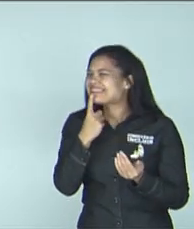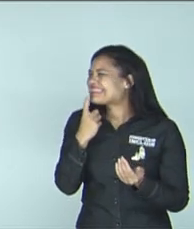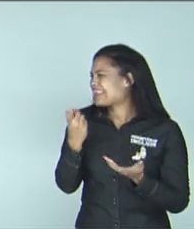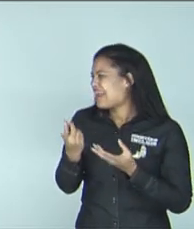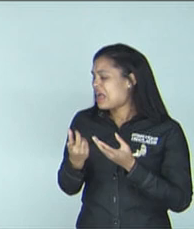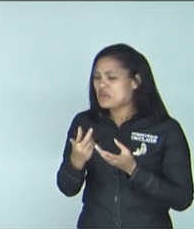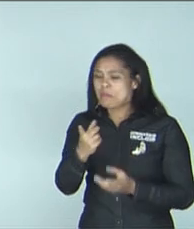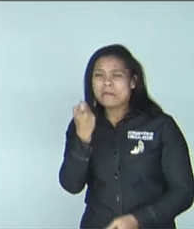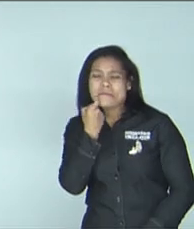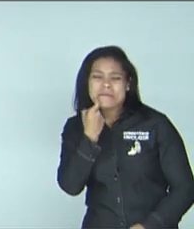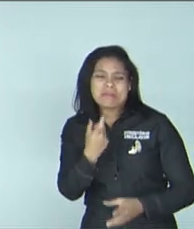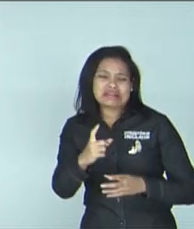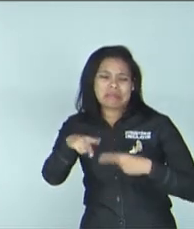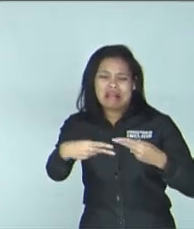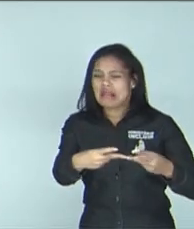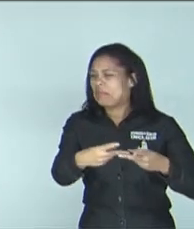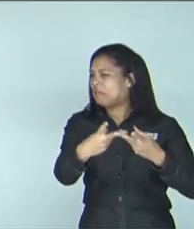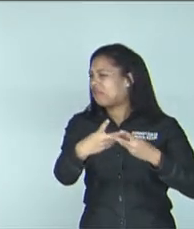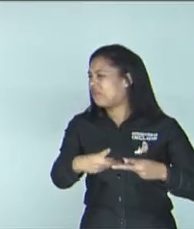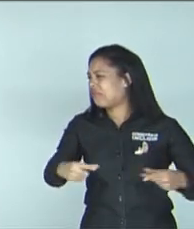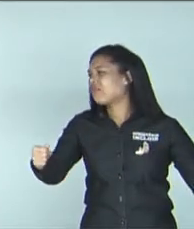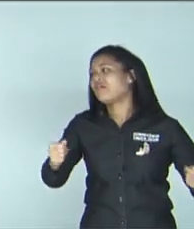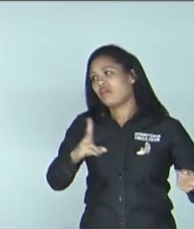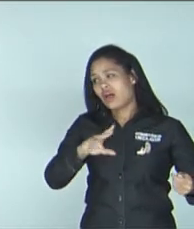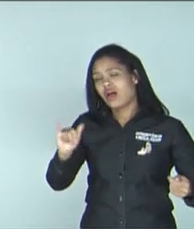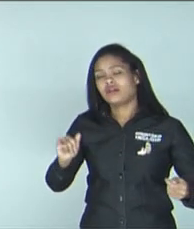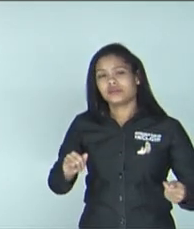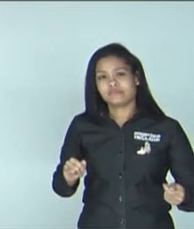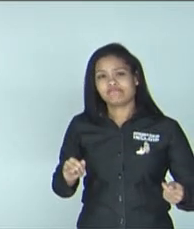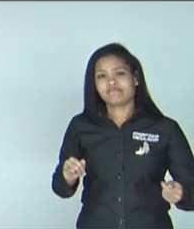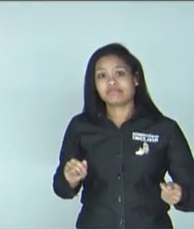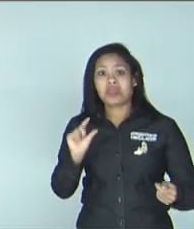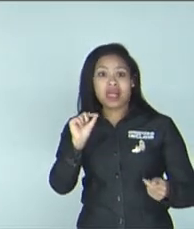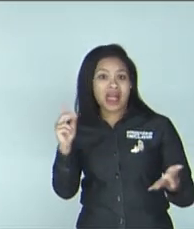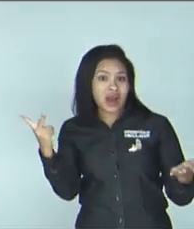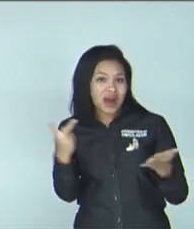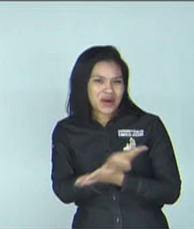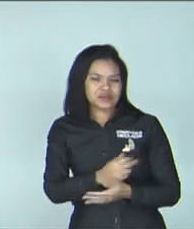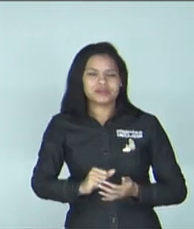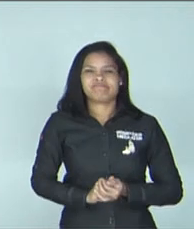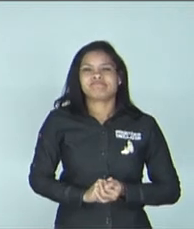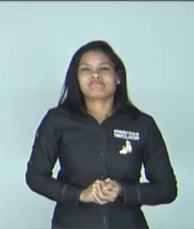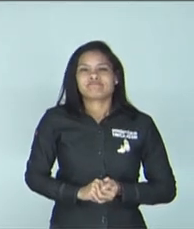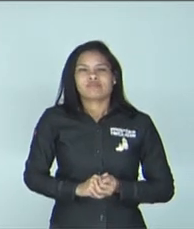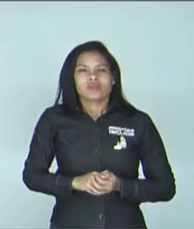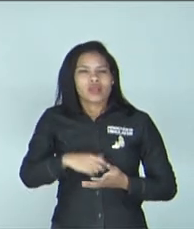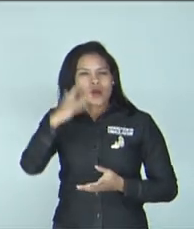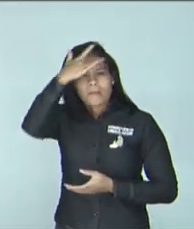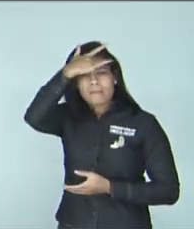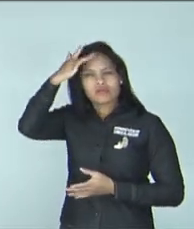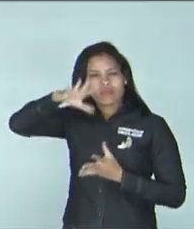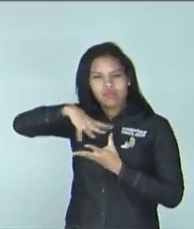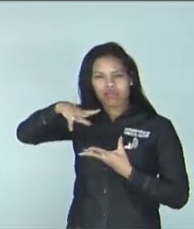peixes morrendo é mas ailson os magos do egito fizeram